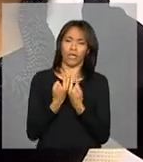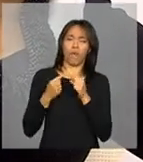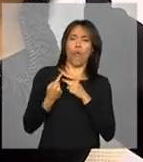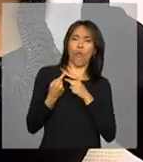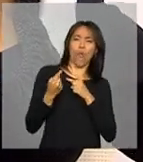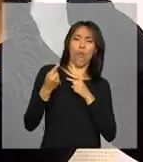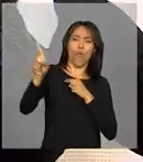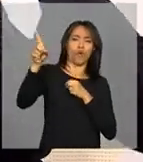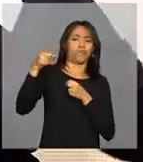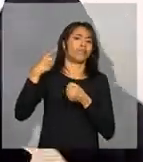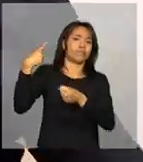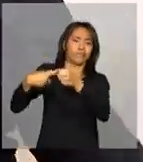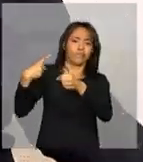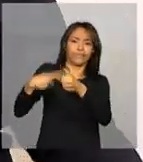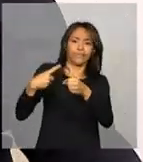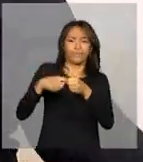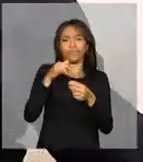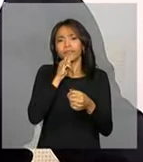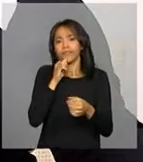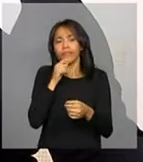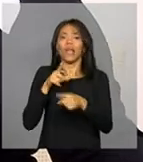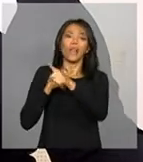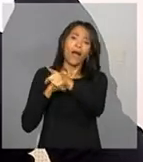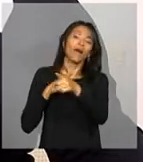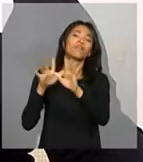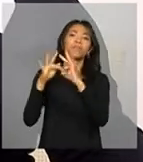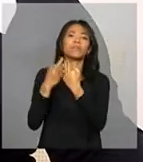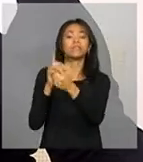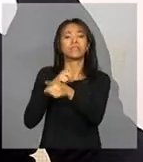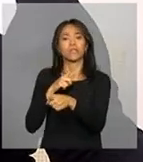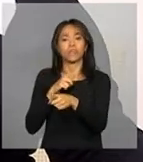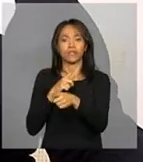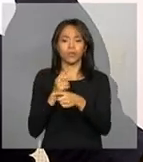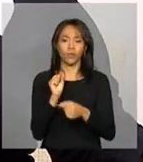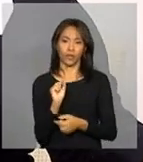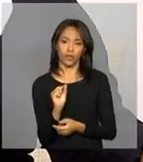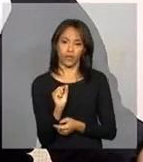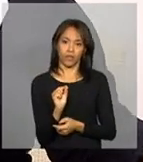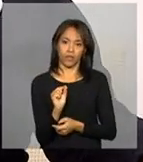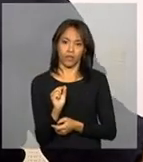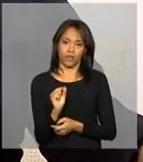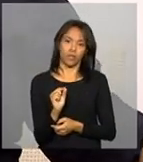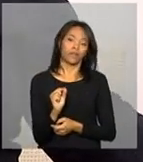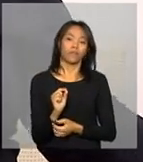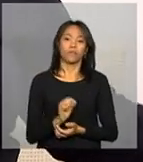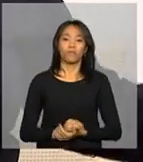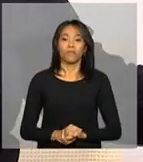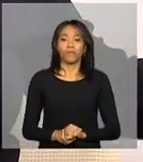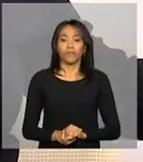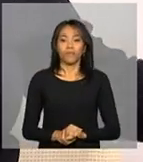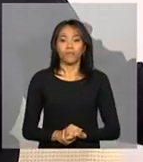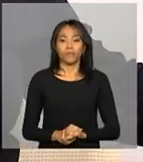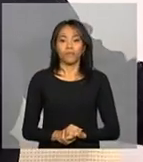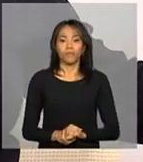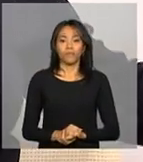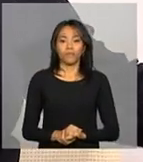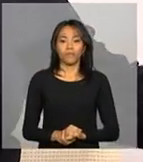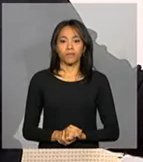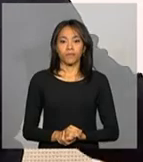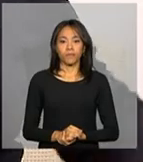no município do Vale das matas ter uma uma uma tipo um tipo de